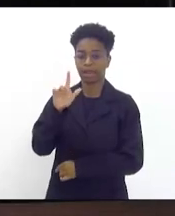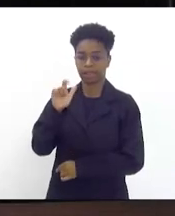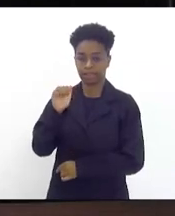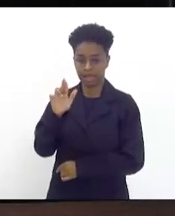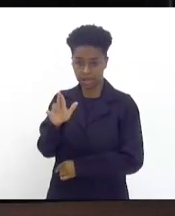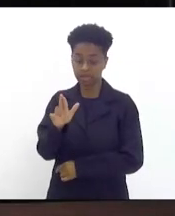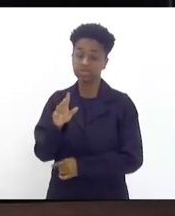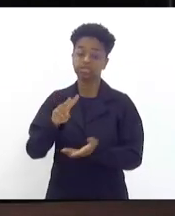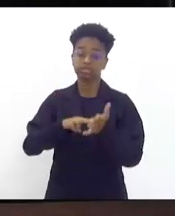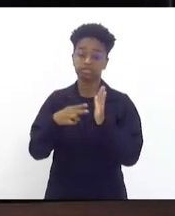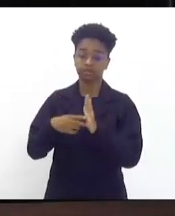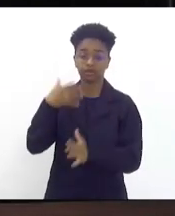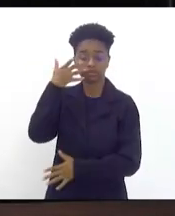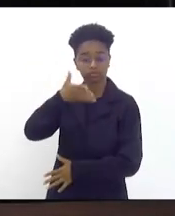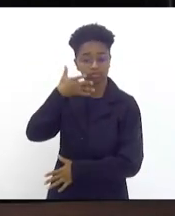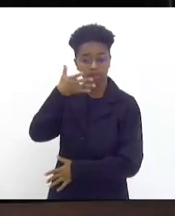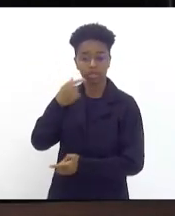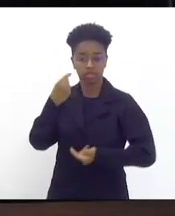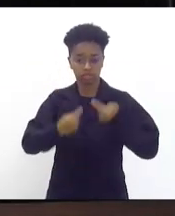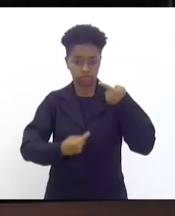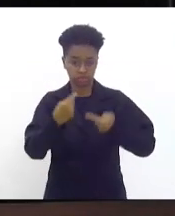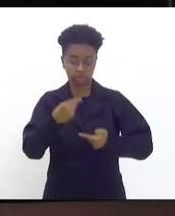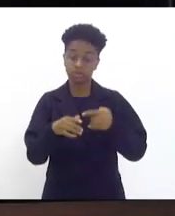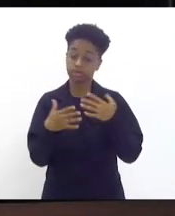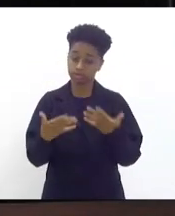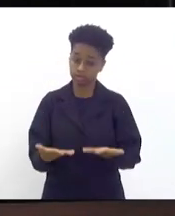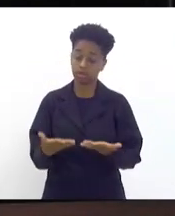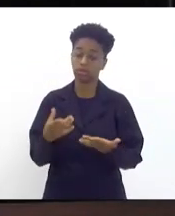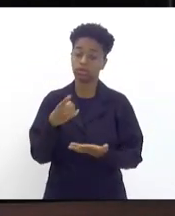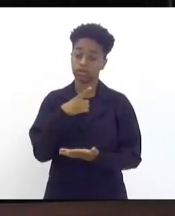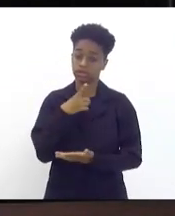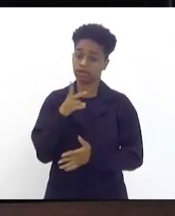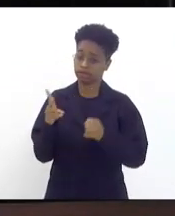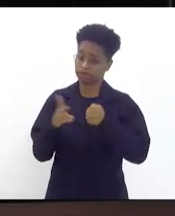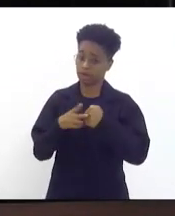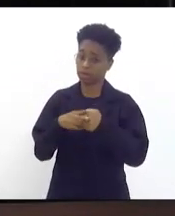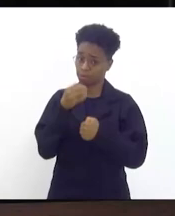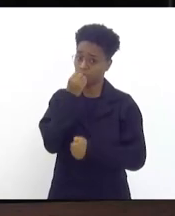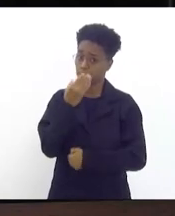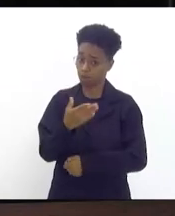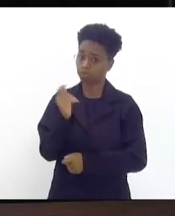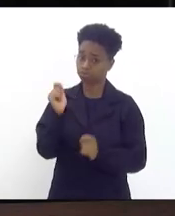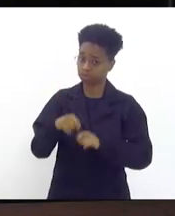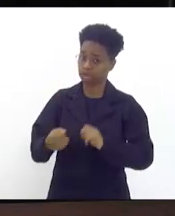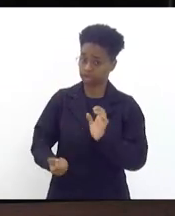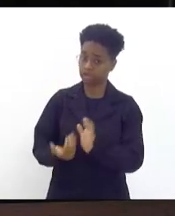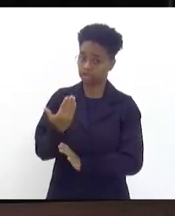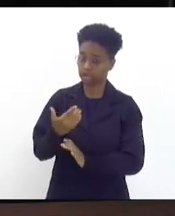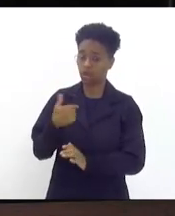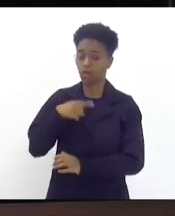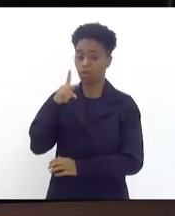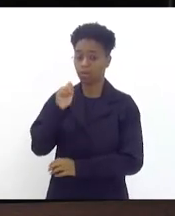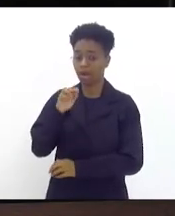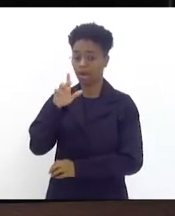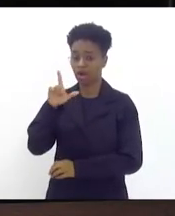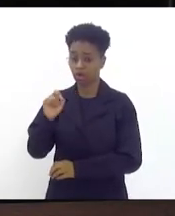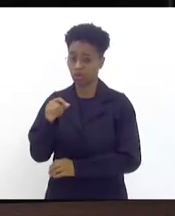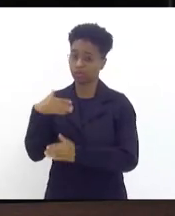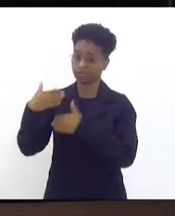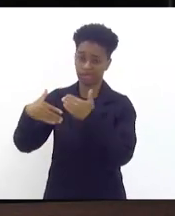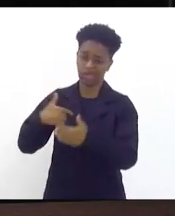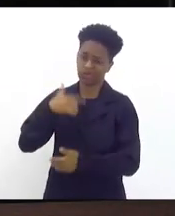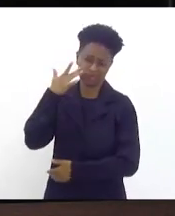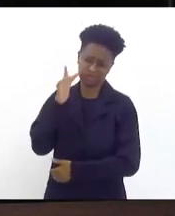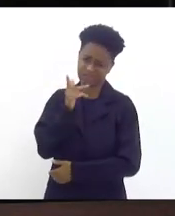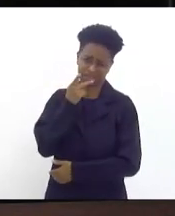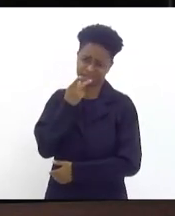capacidade de parlares de debater não é que inclusive tem um bom verbo que dá para construir a partir daí eu parlo E aí como eu não